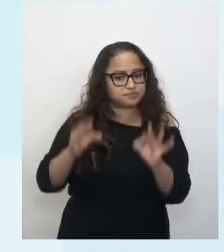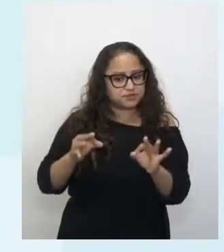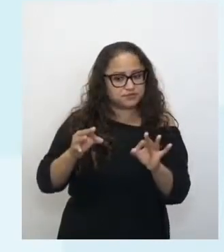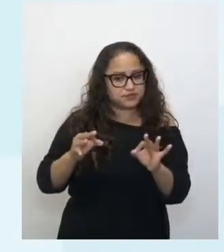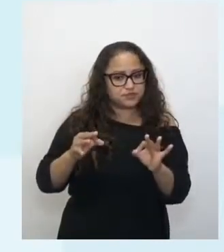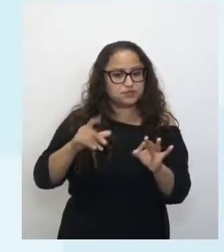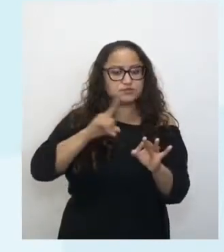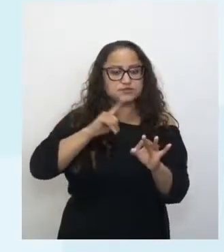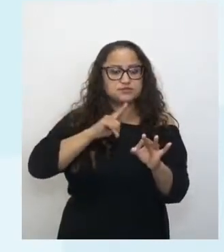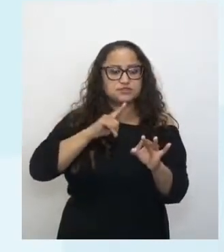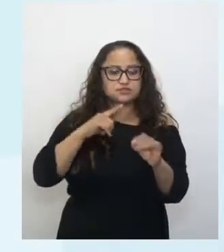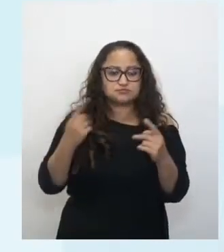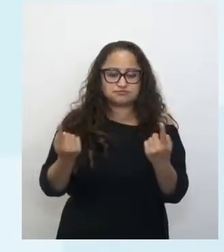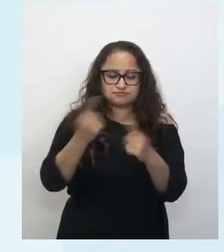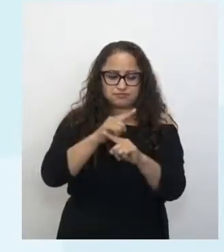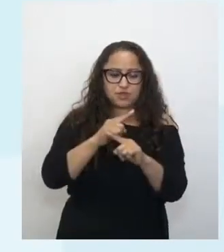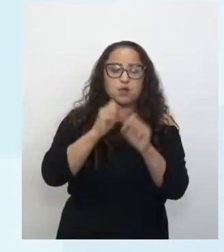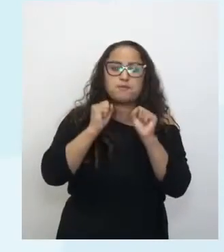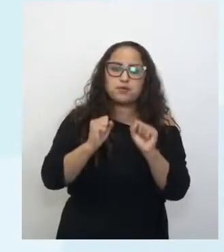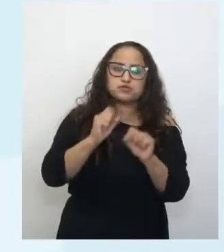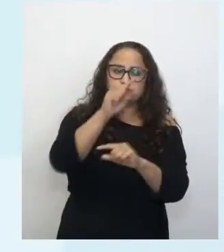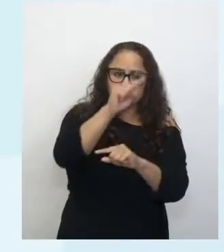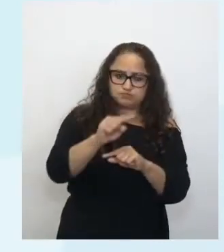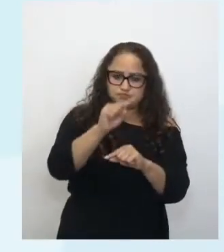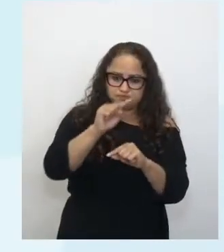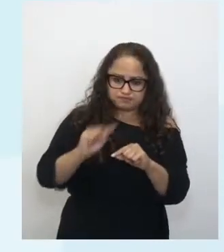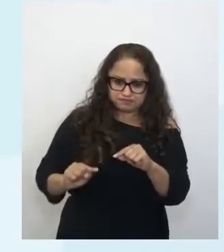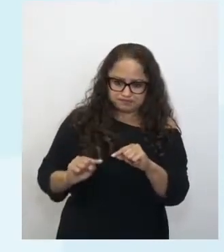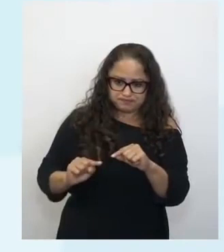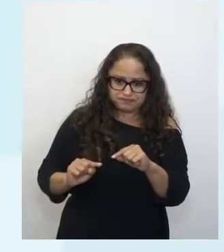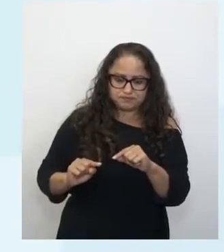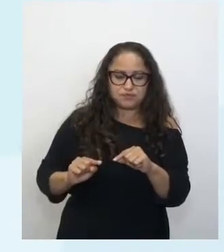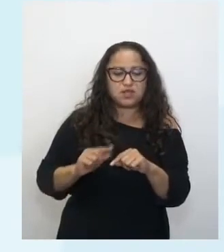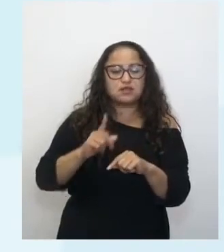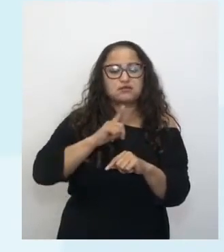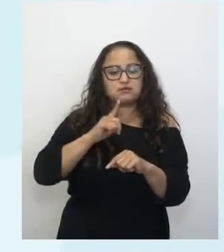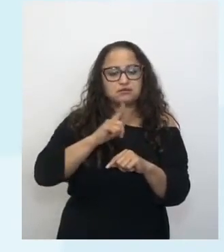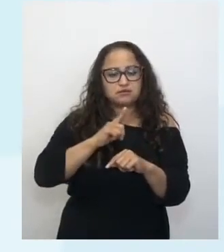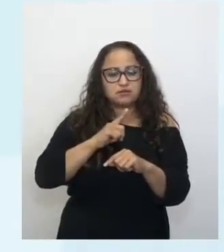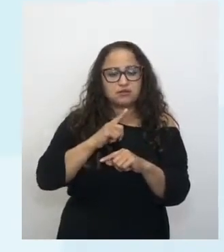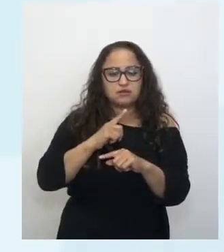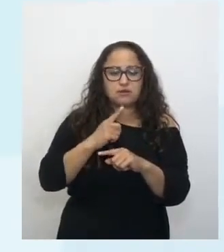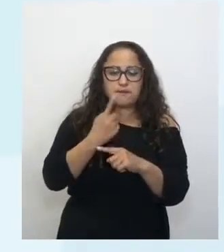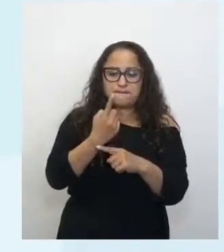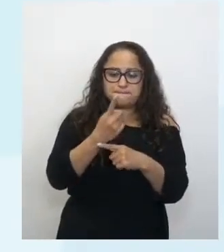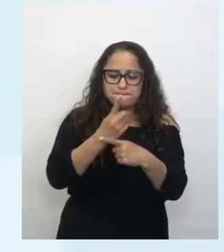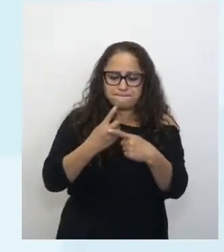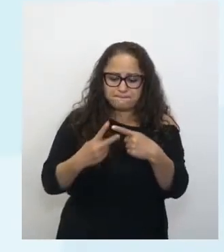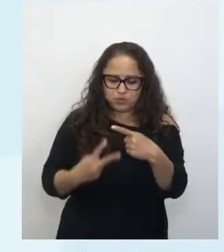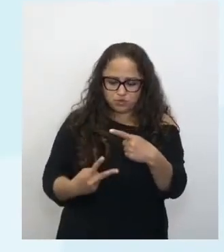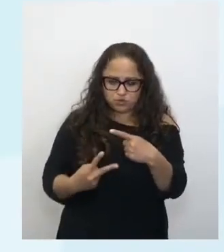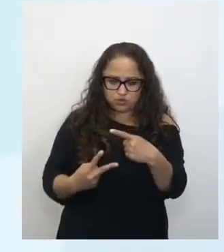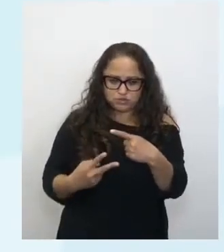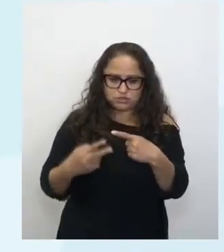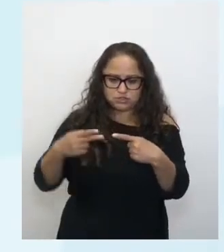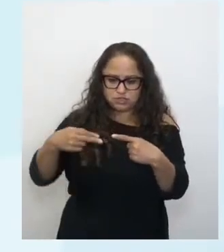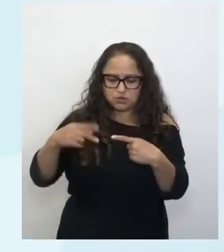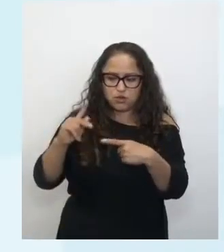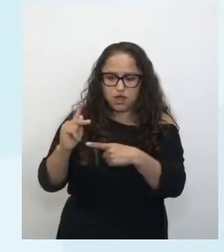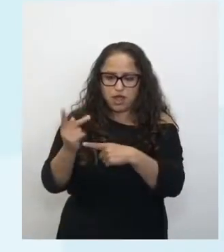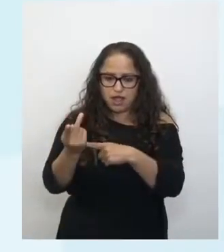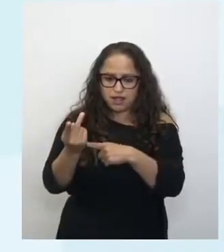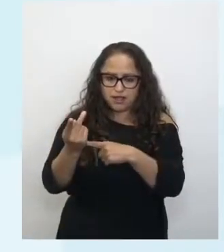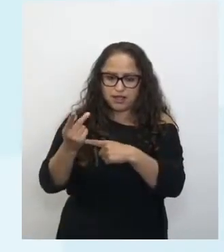no primeiro membro pro posso simplificar os volumes então vou chegar em meio que é igual